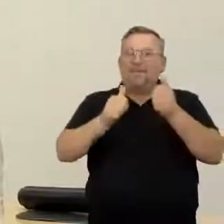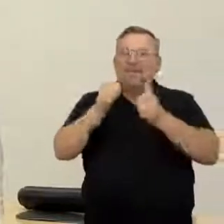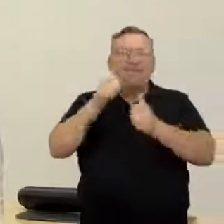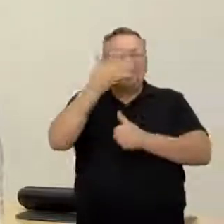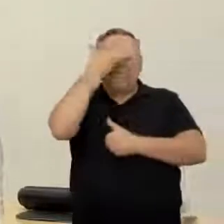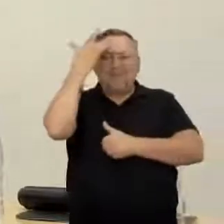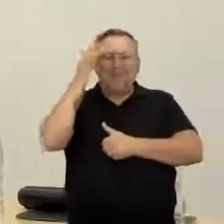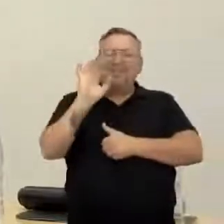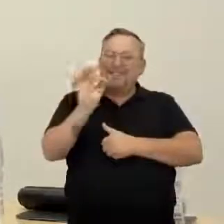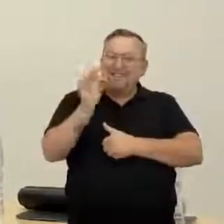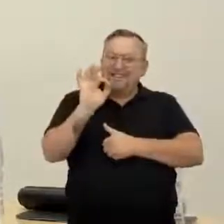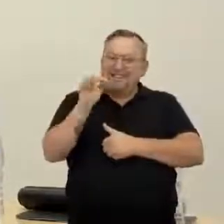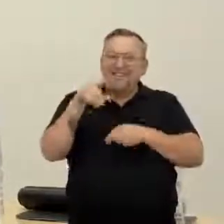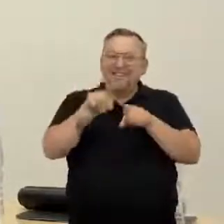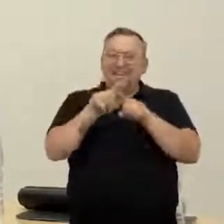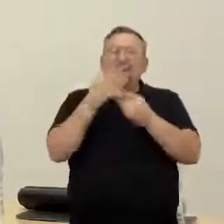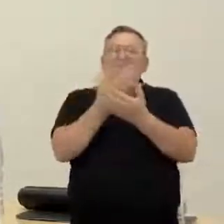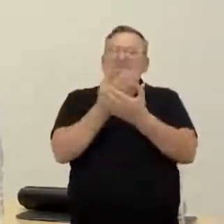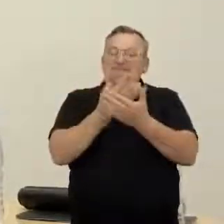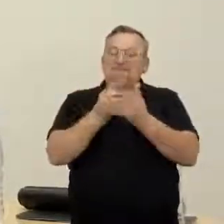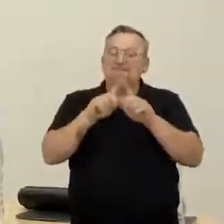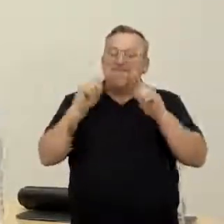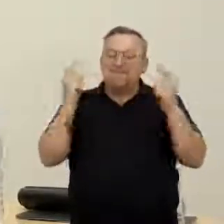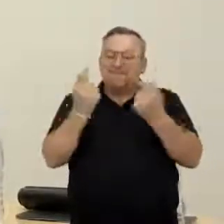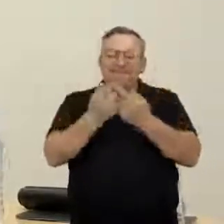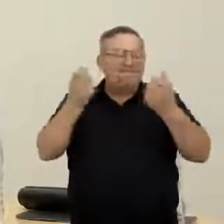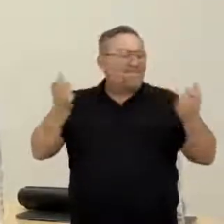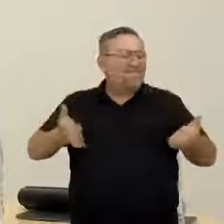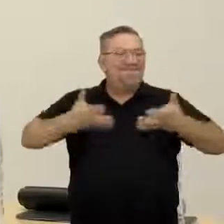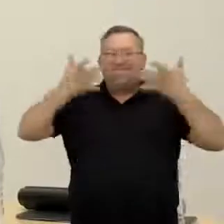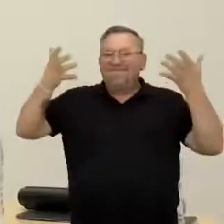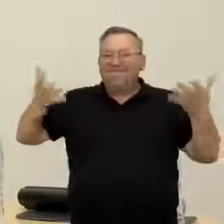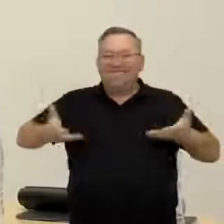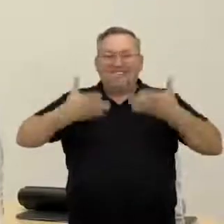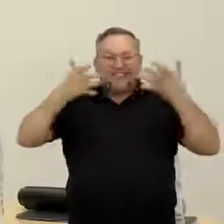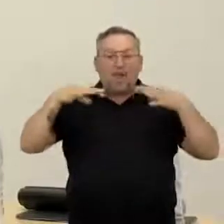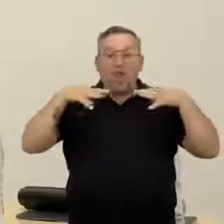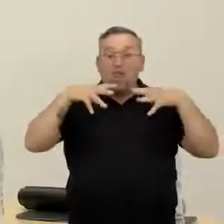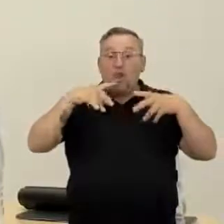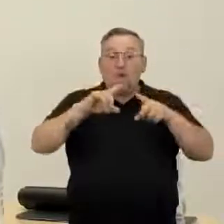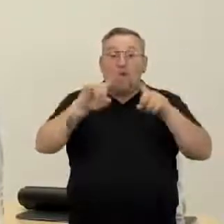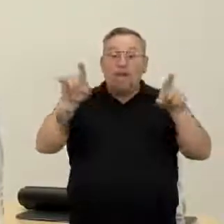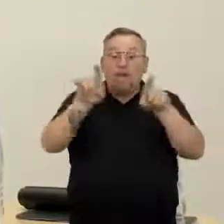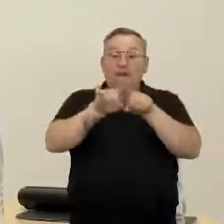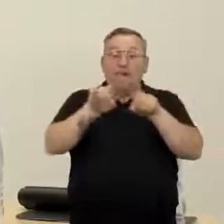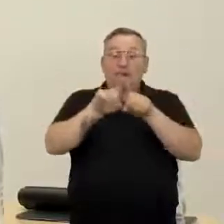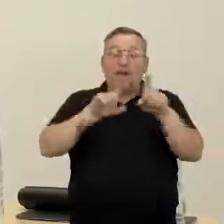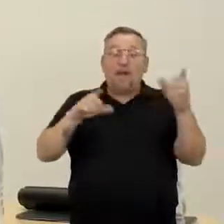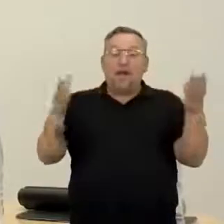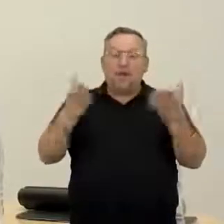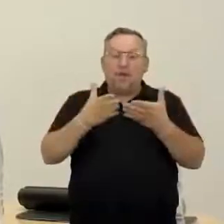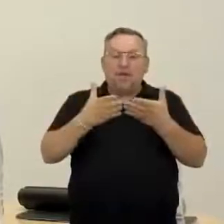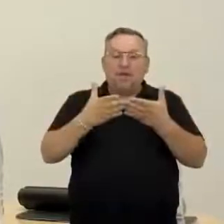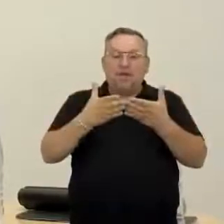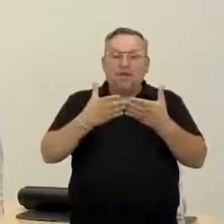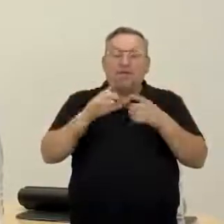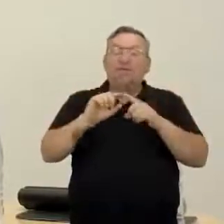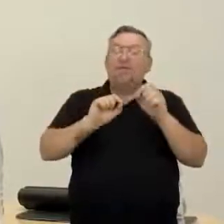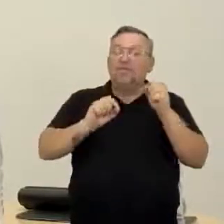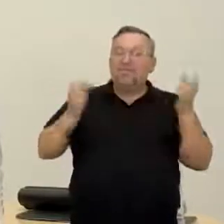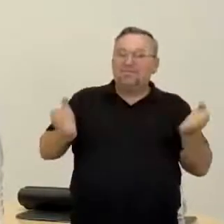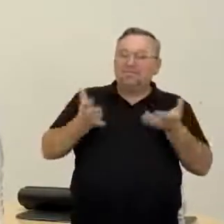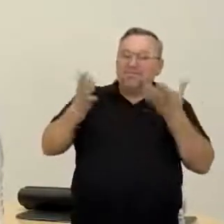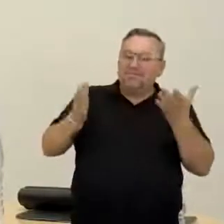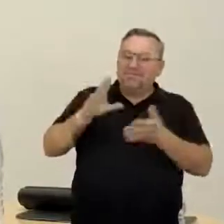Geografia! Isso aí, aula de Geografia, animação total. E passo a bola para animação do